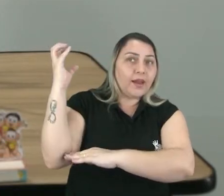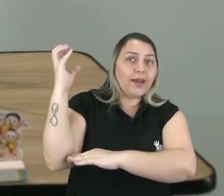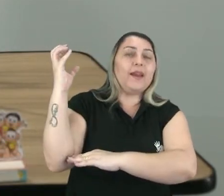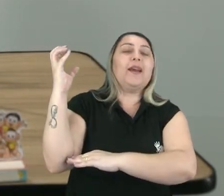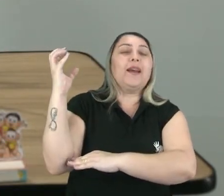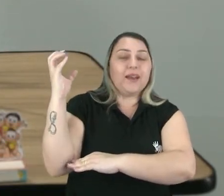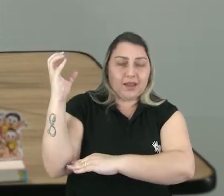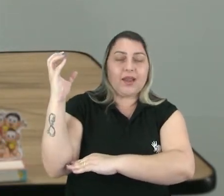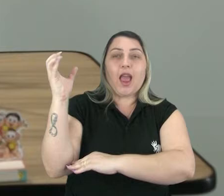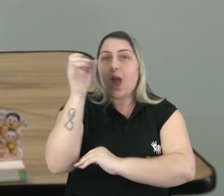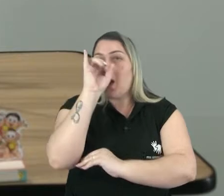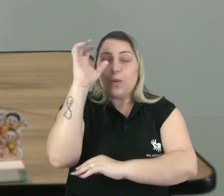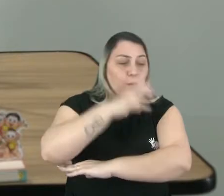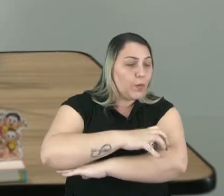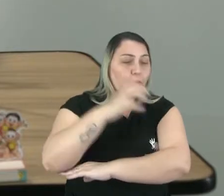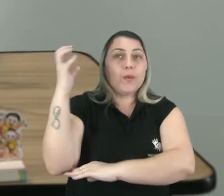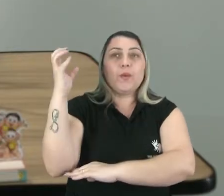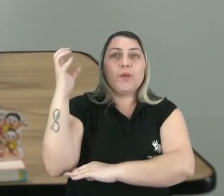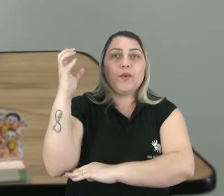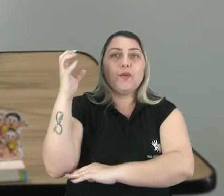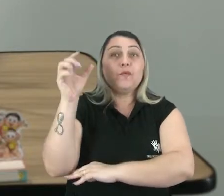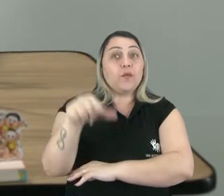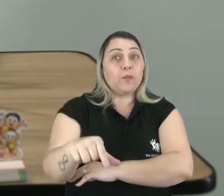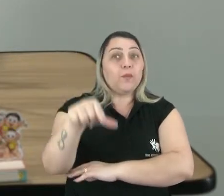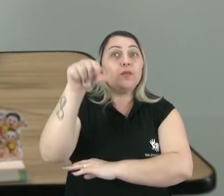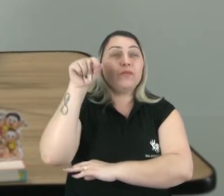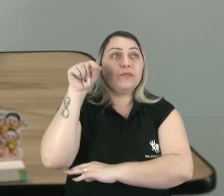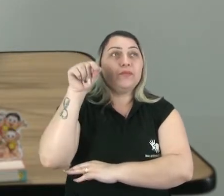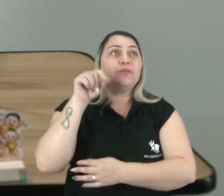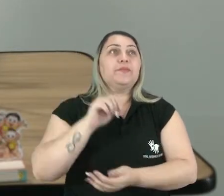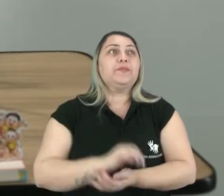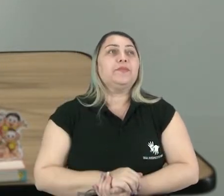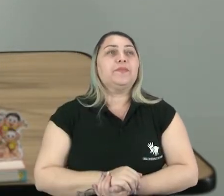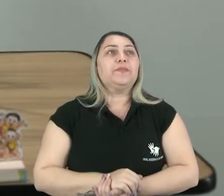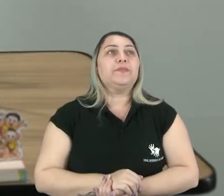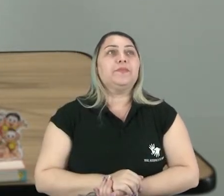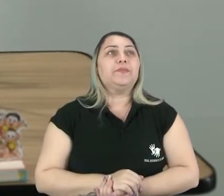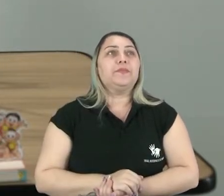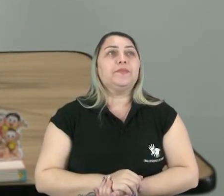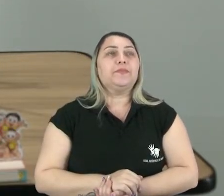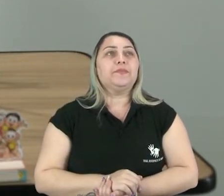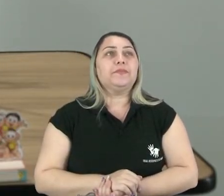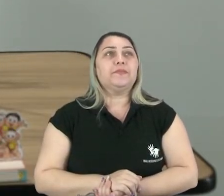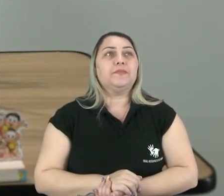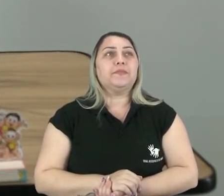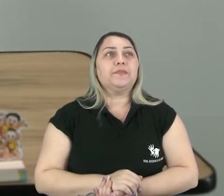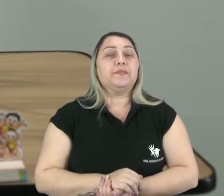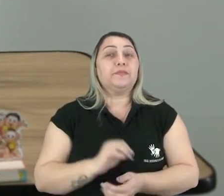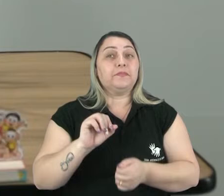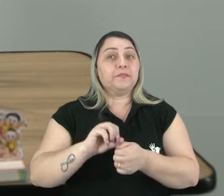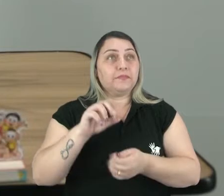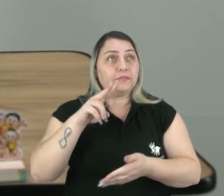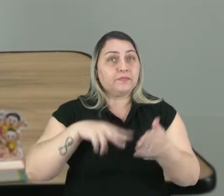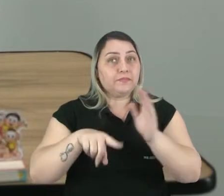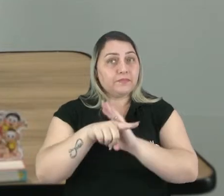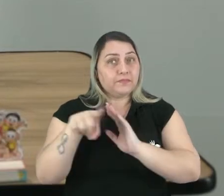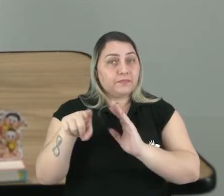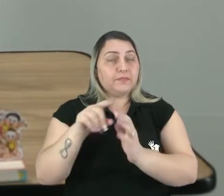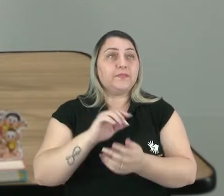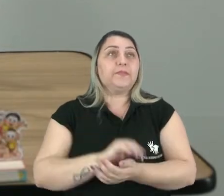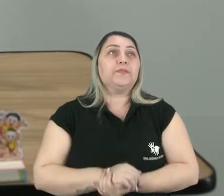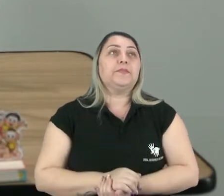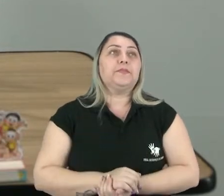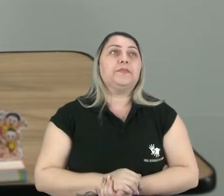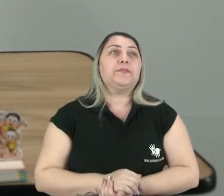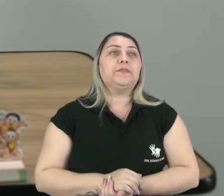de um porco-espinho. Então eu vou puxar aqui um dos espinhos desse porquinho e vou fazer a leitura para vocês.